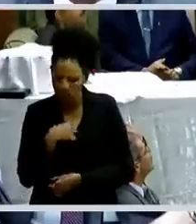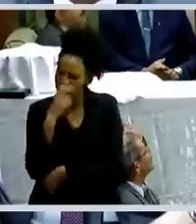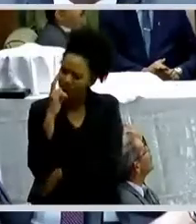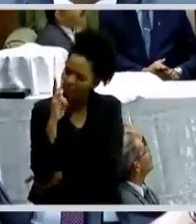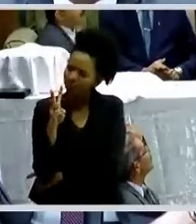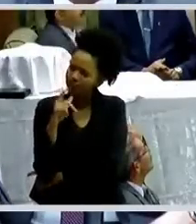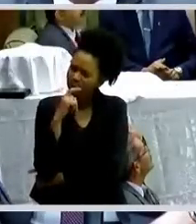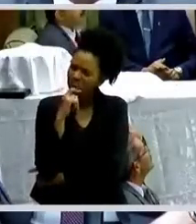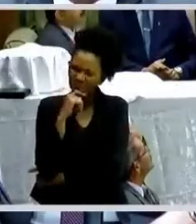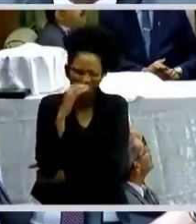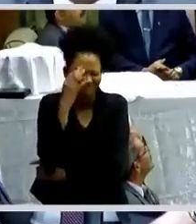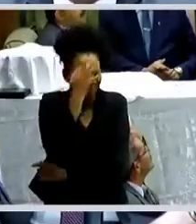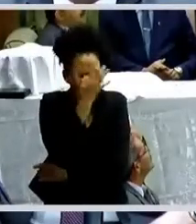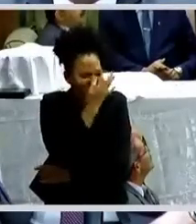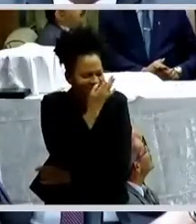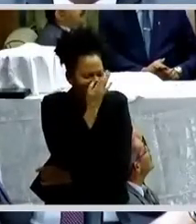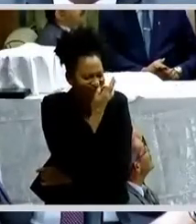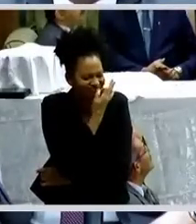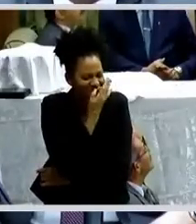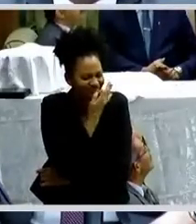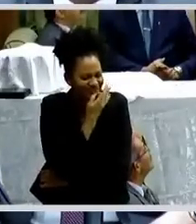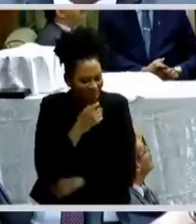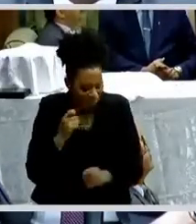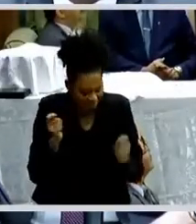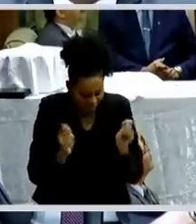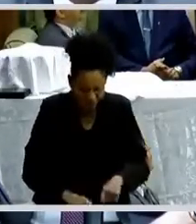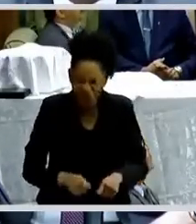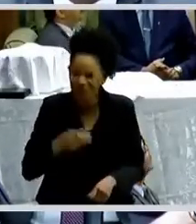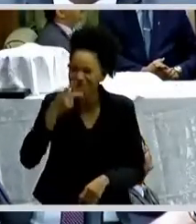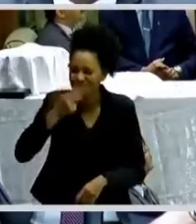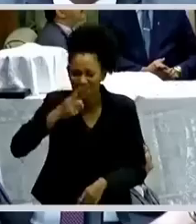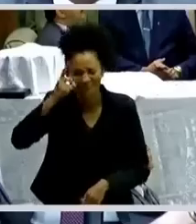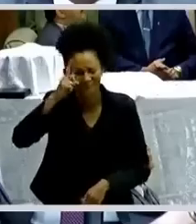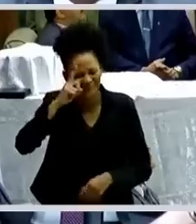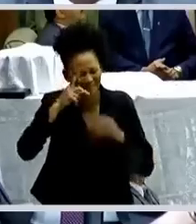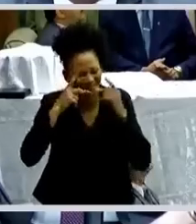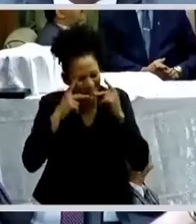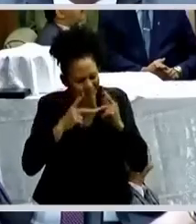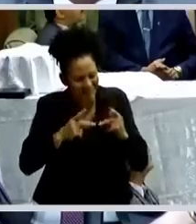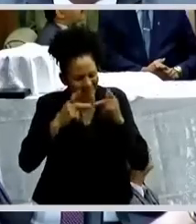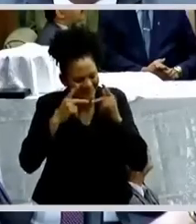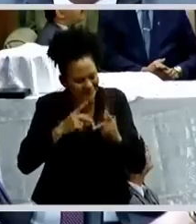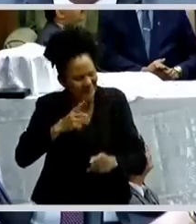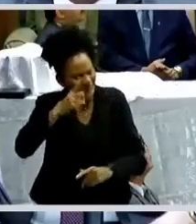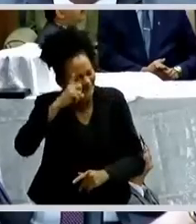e eu achei lindo. Se eu pudesse, eu dizia isso todo dia, eu pregava.